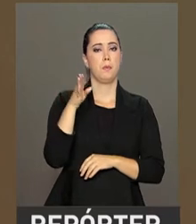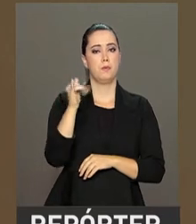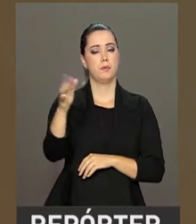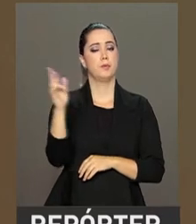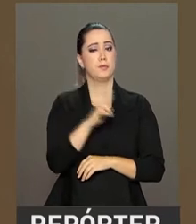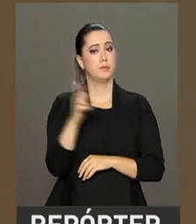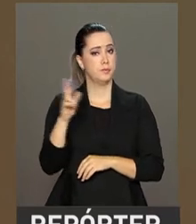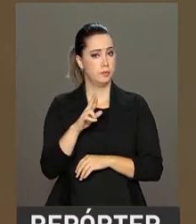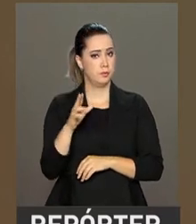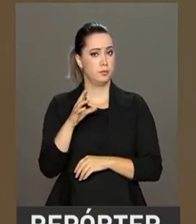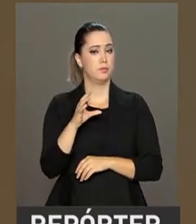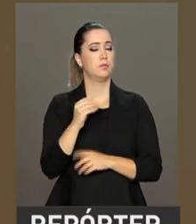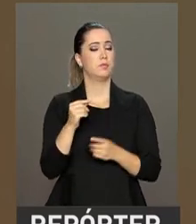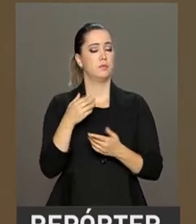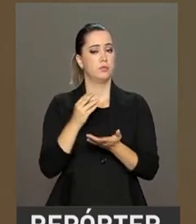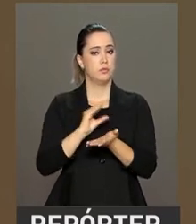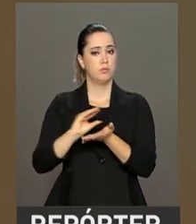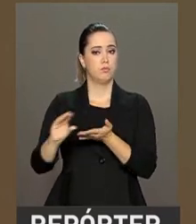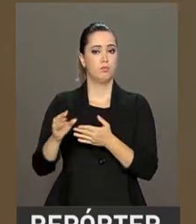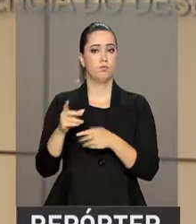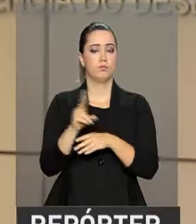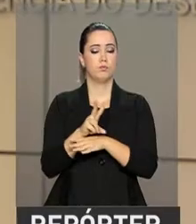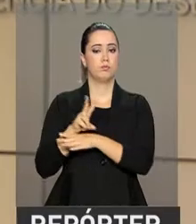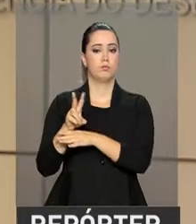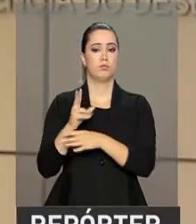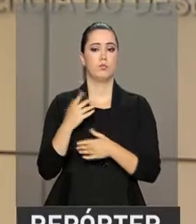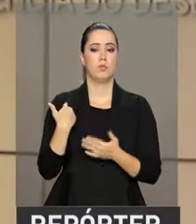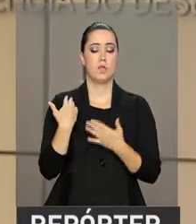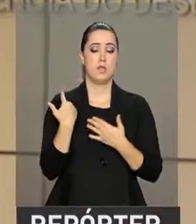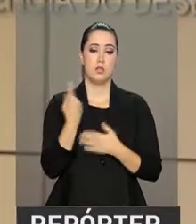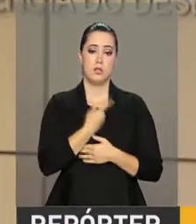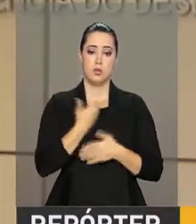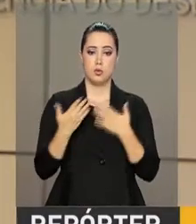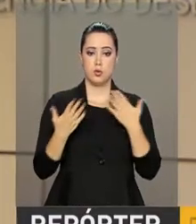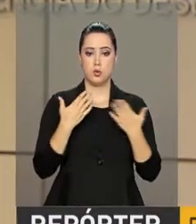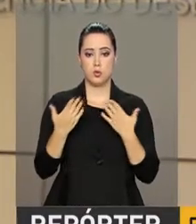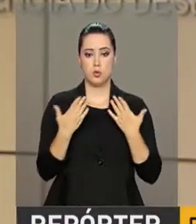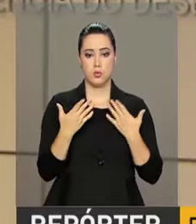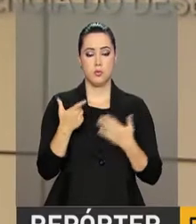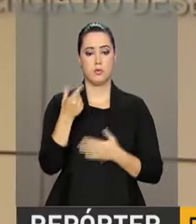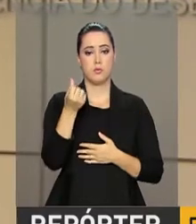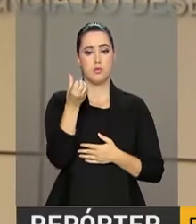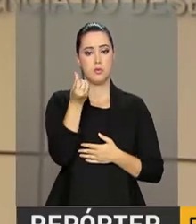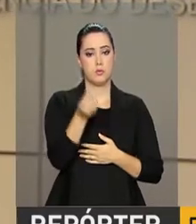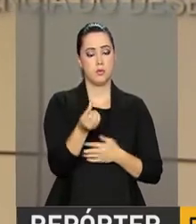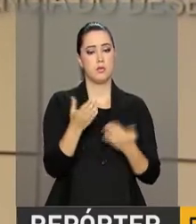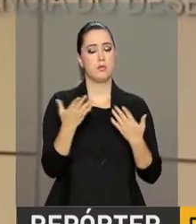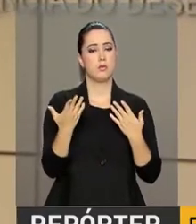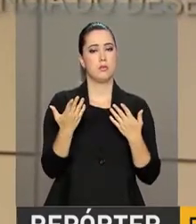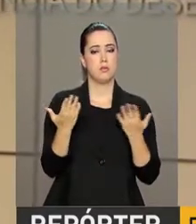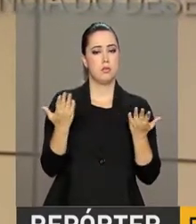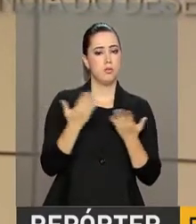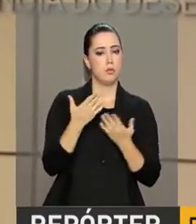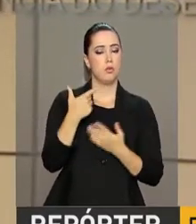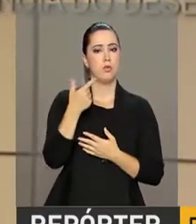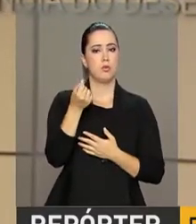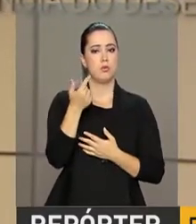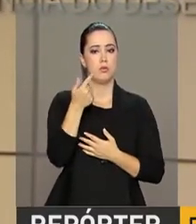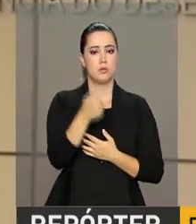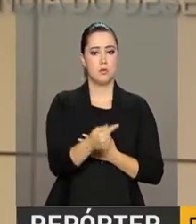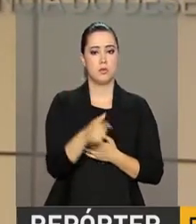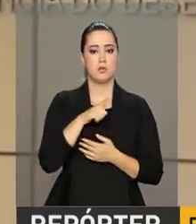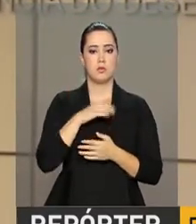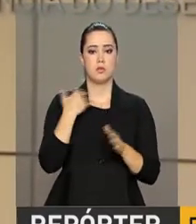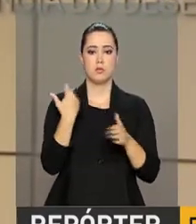bilhões de reais em investimentos se compararmos 2016 com 2017 é teve uma evolução